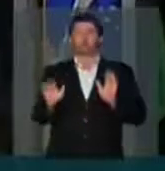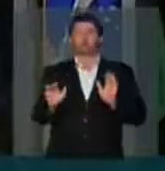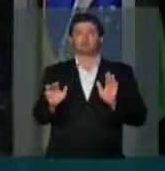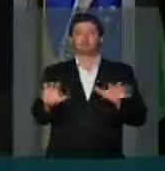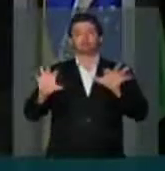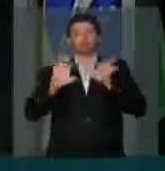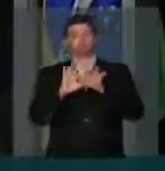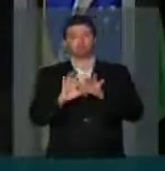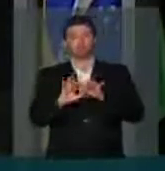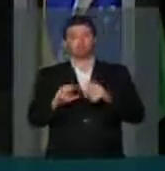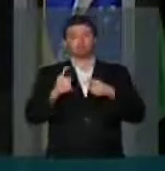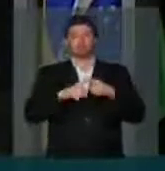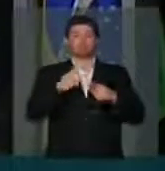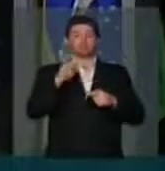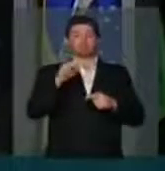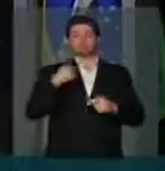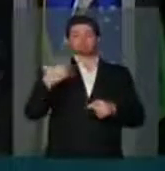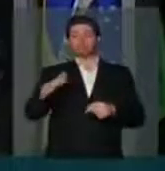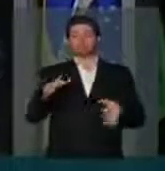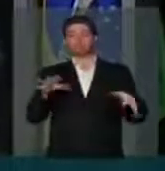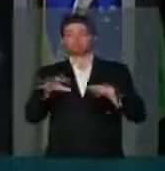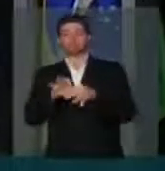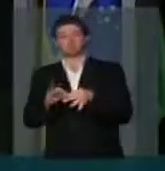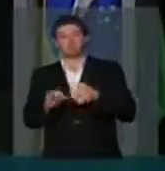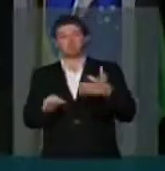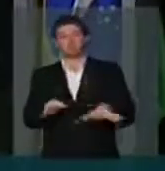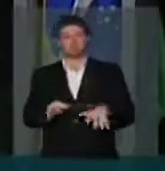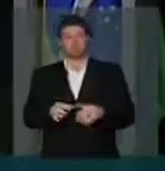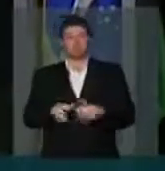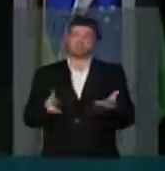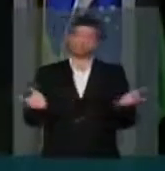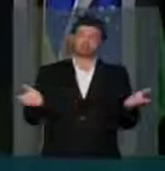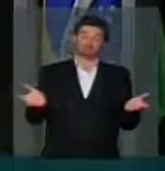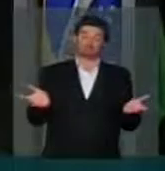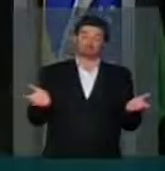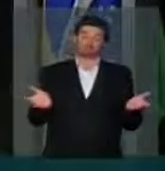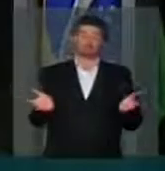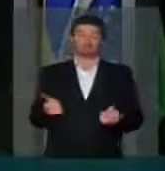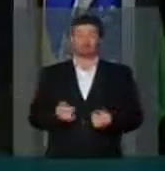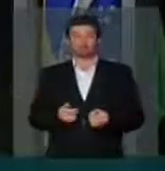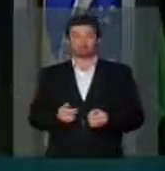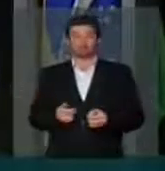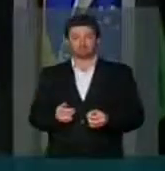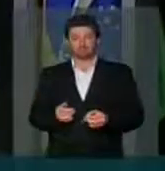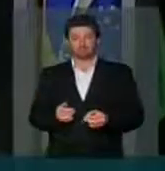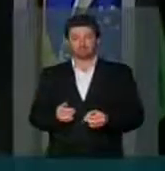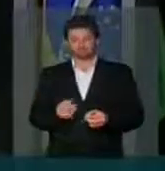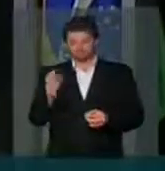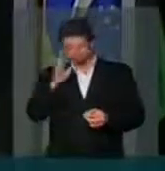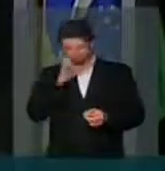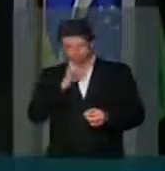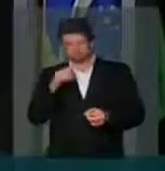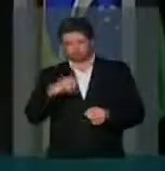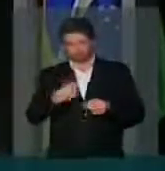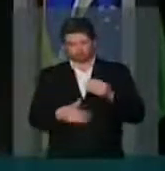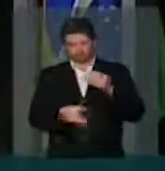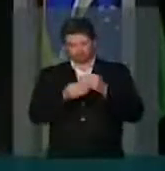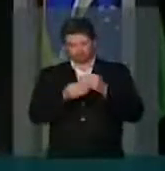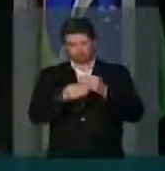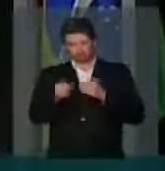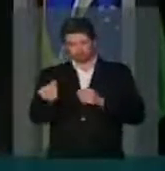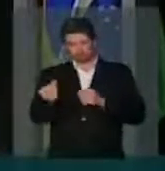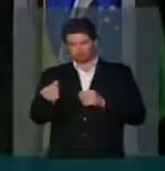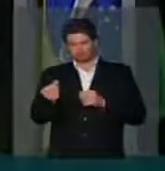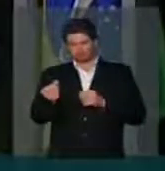o PT não quis participar da coalizão. Eu queria rapidamente passar